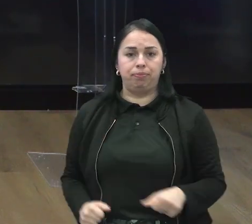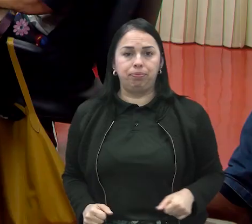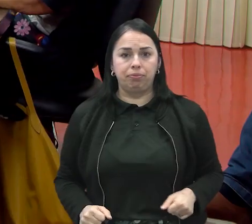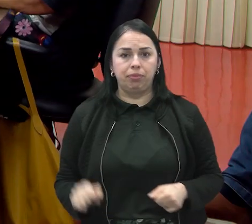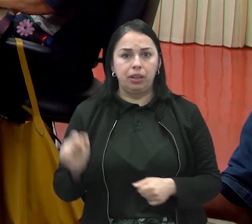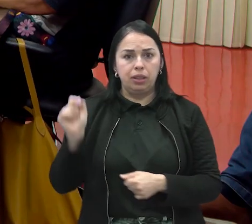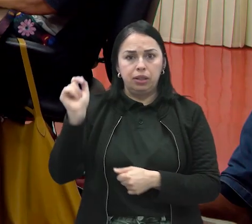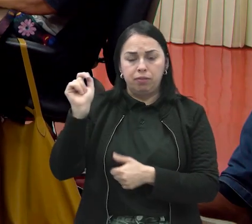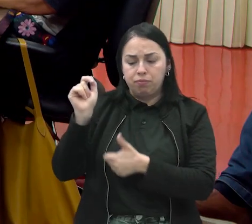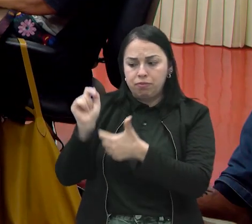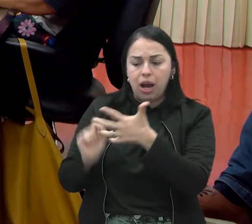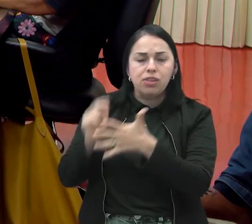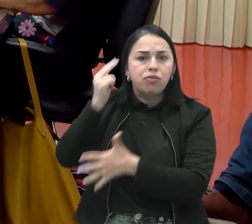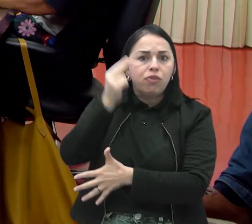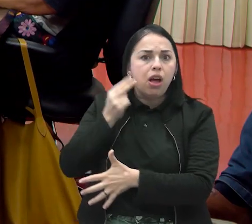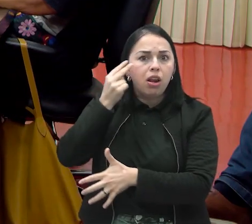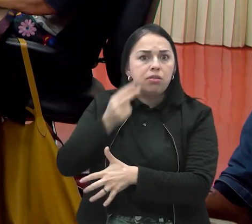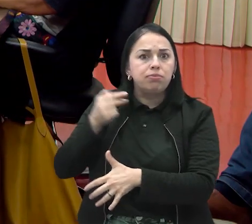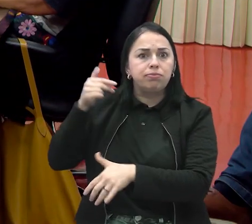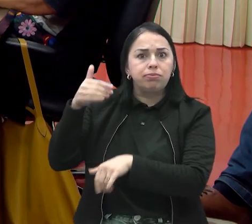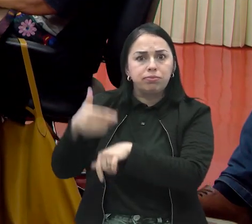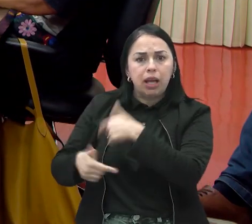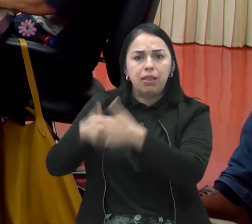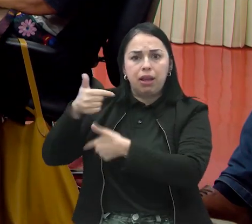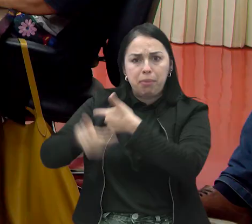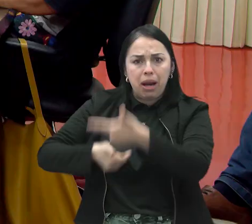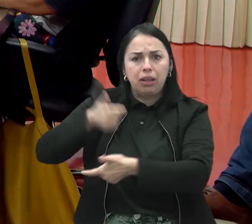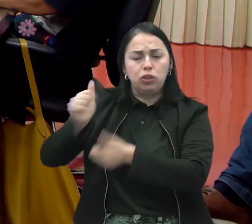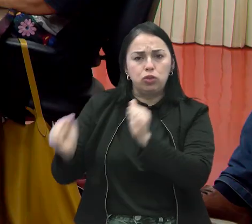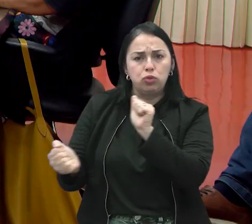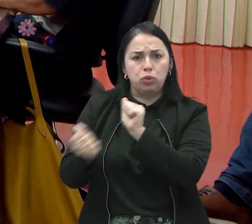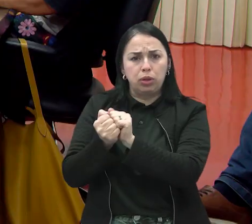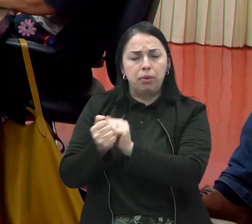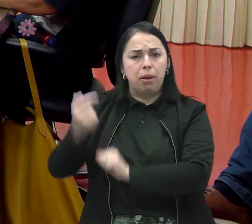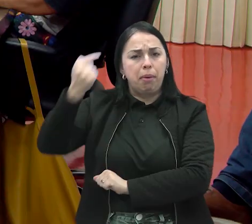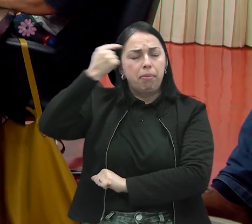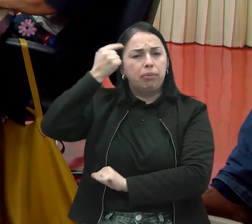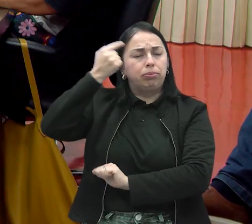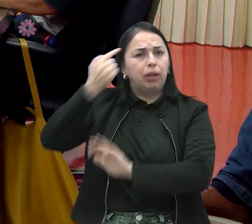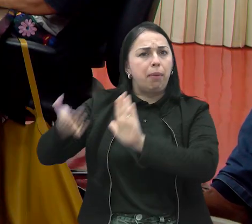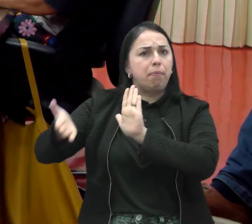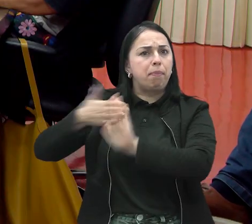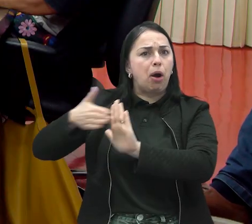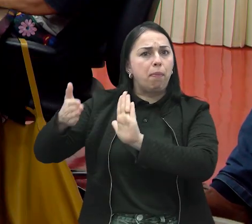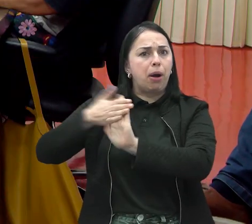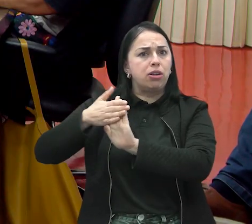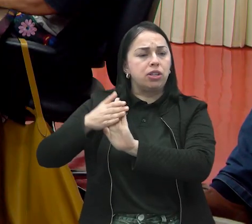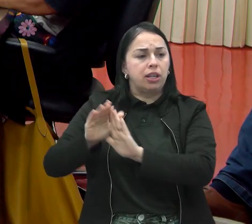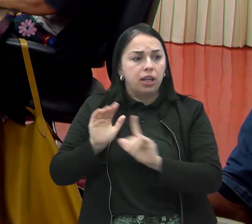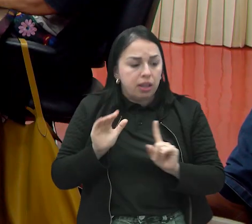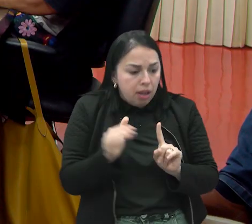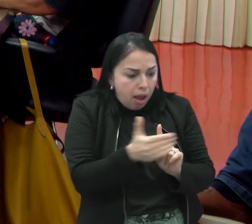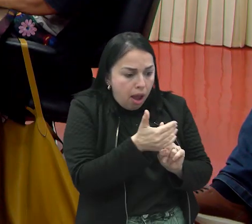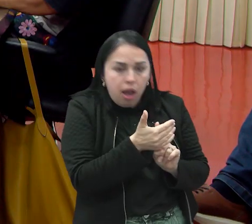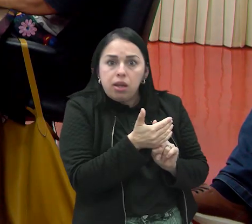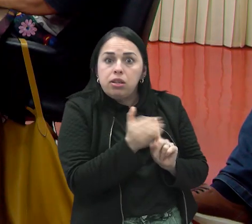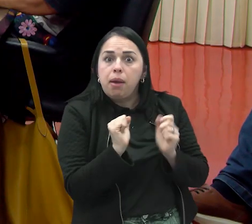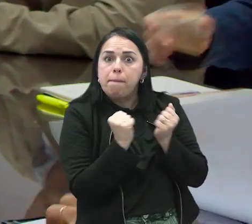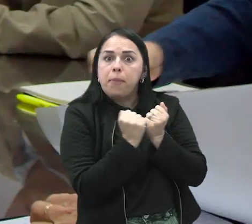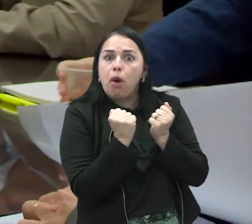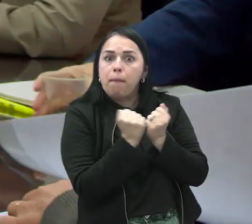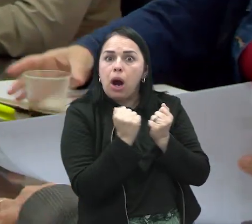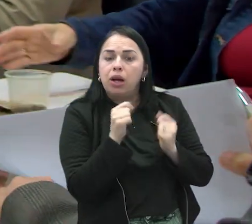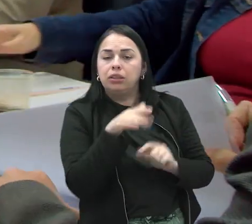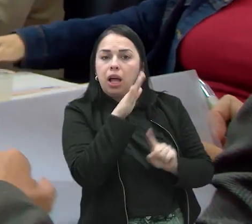começou. Diversos vereadores trabalhando em conjunto para pensar propostas de proteção às